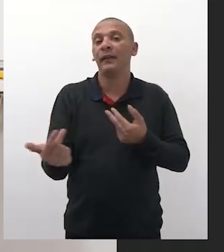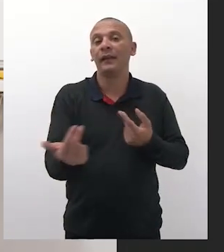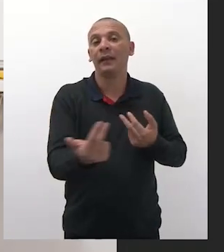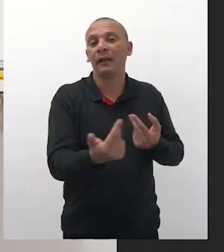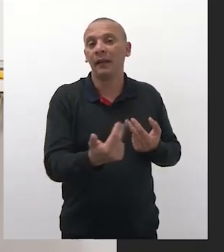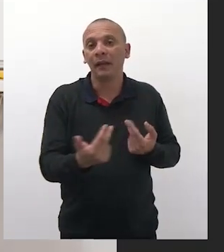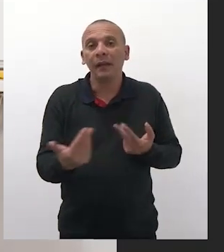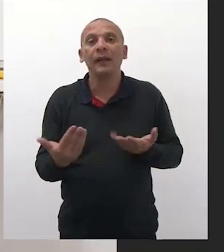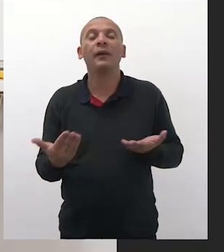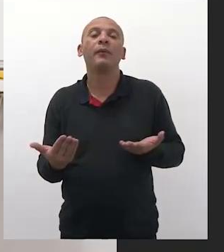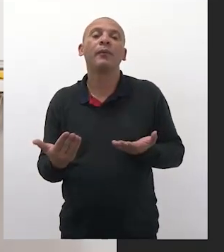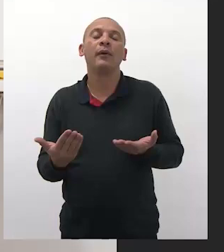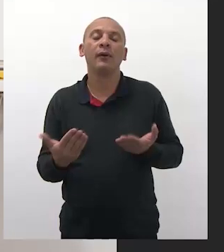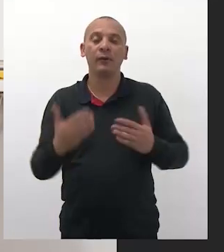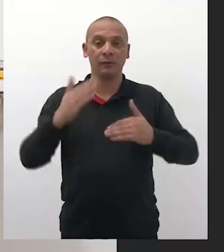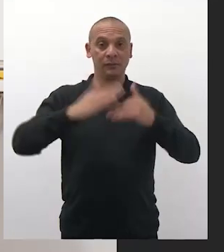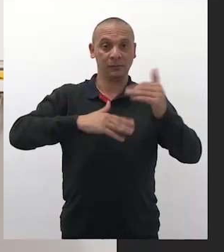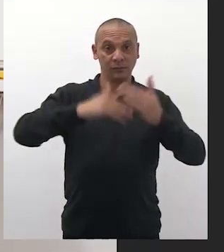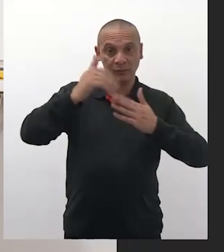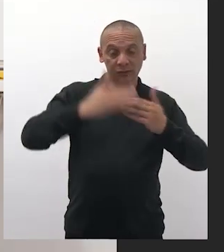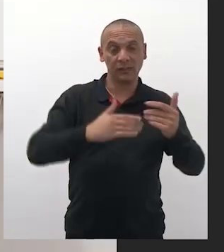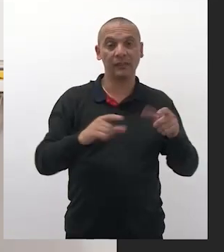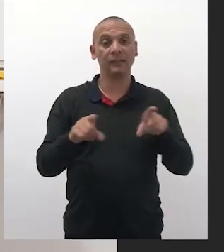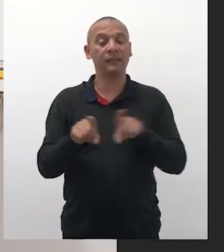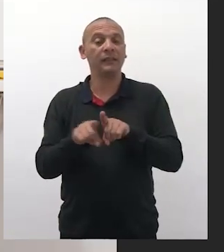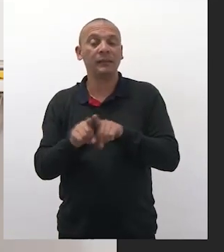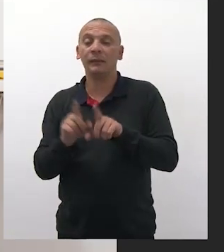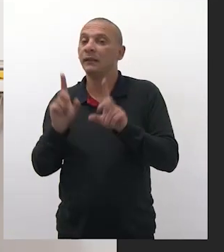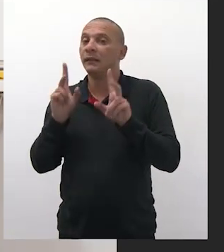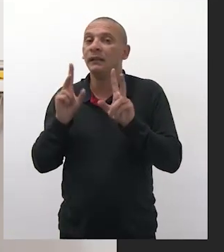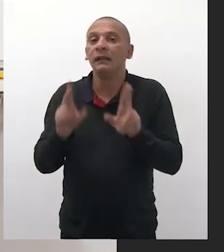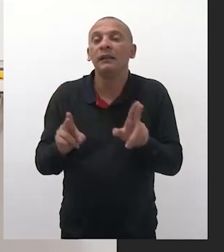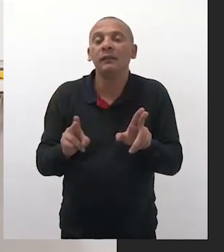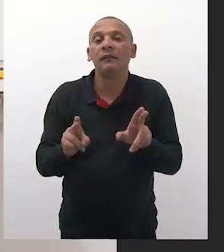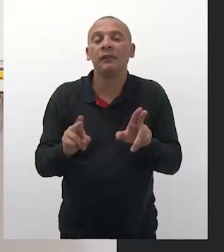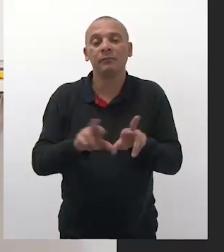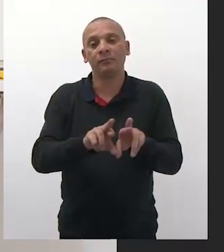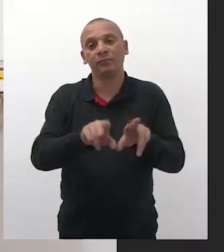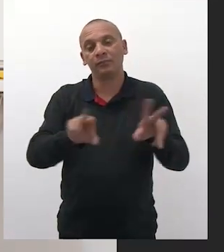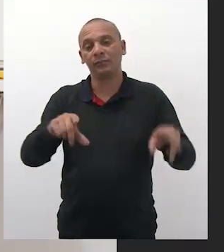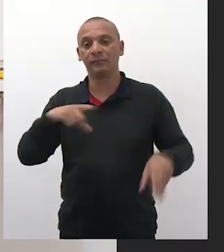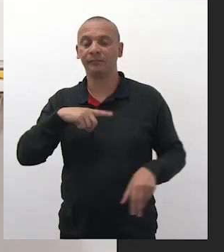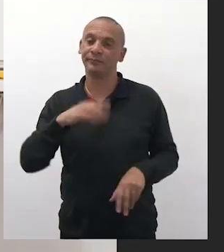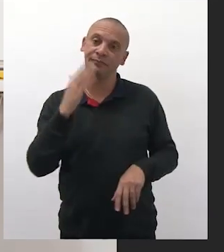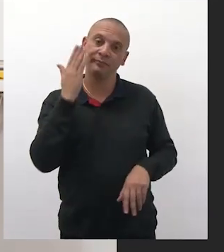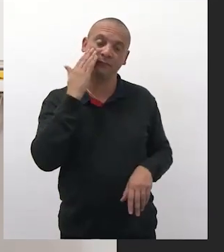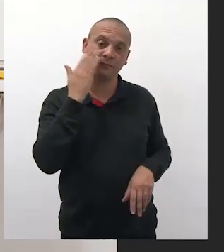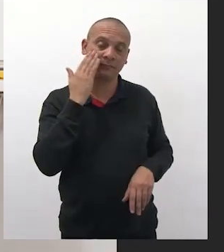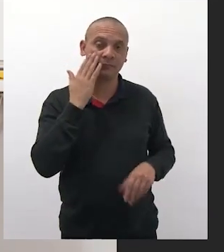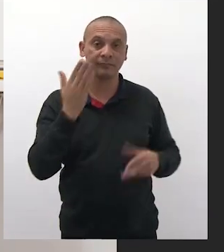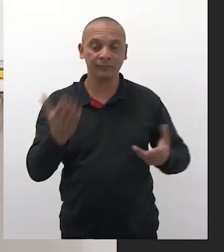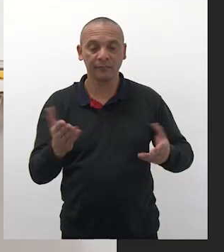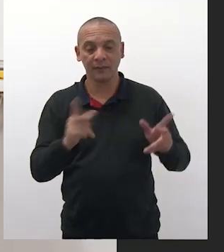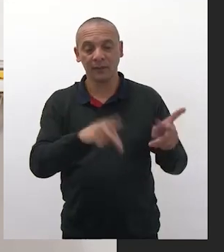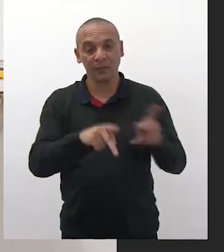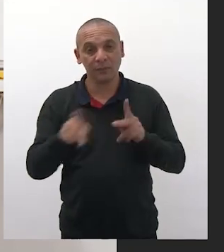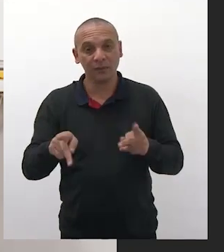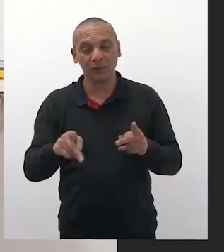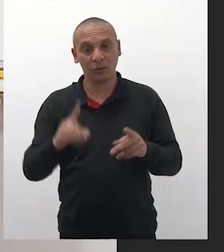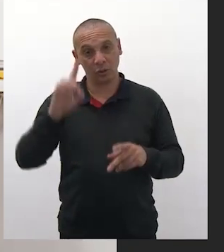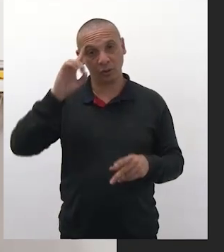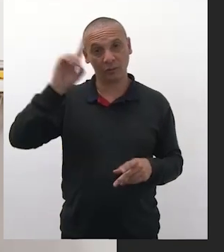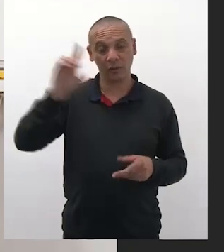os professores, profissionais, né? Que é bem diversificado o nosso público, tanto professor,